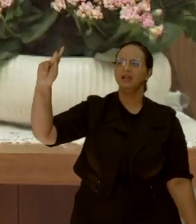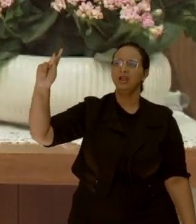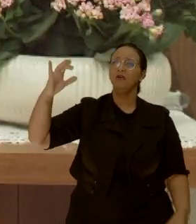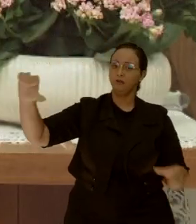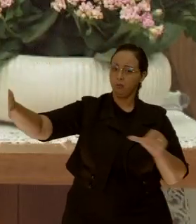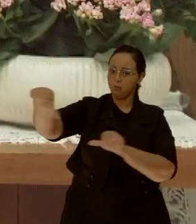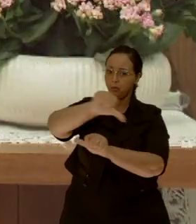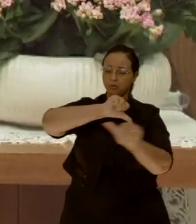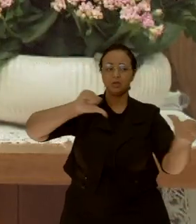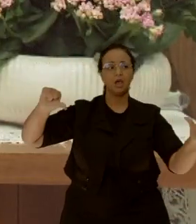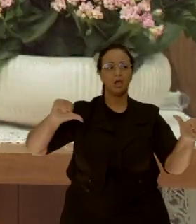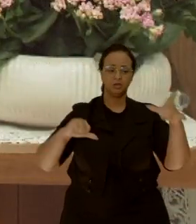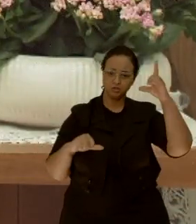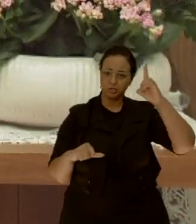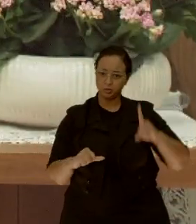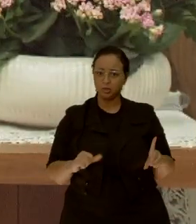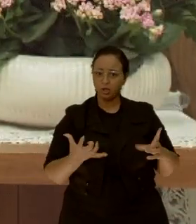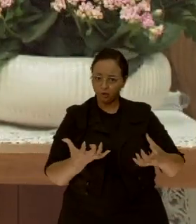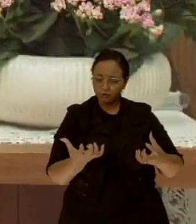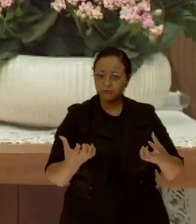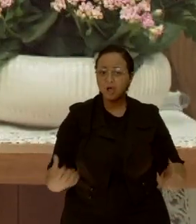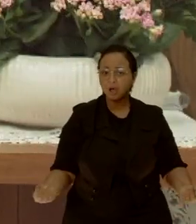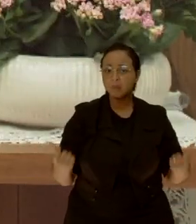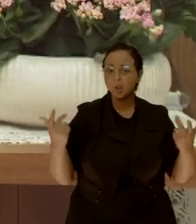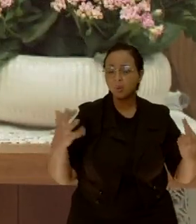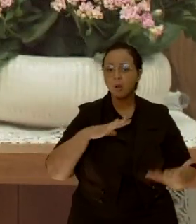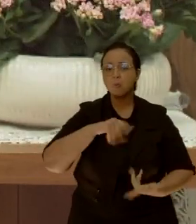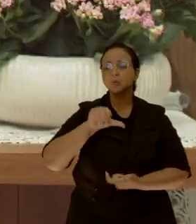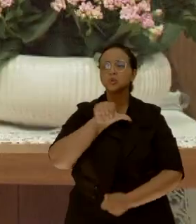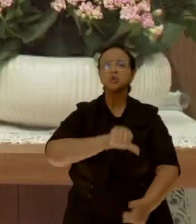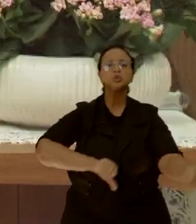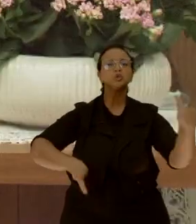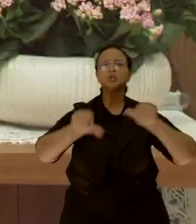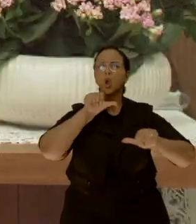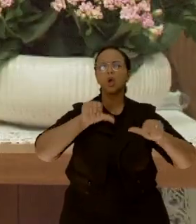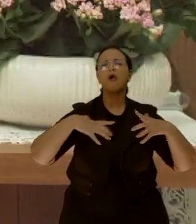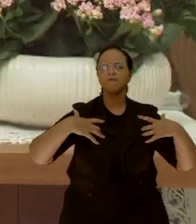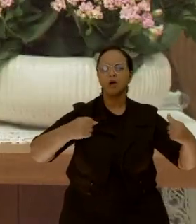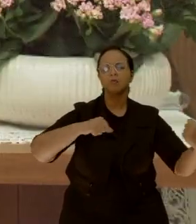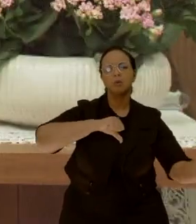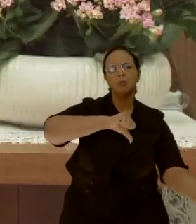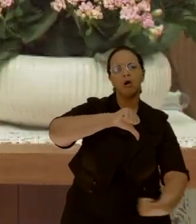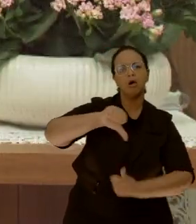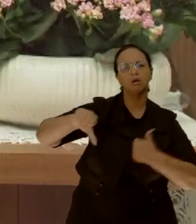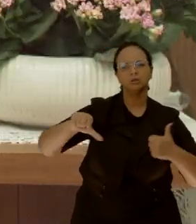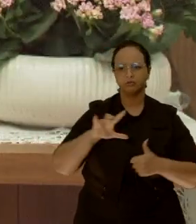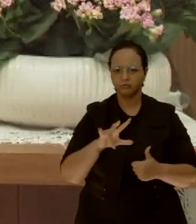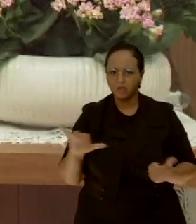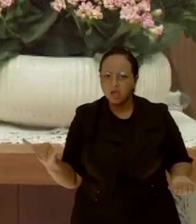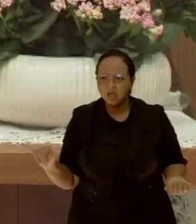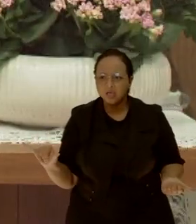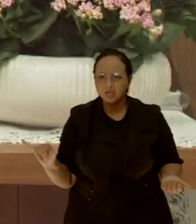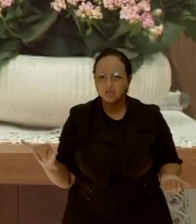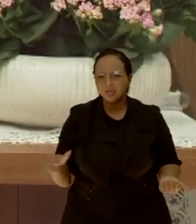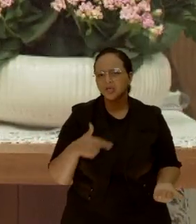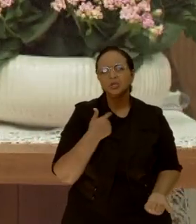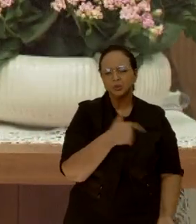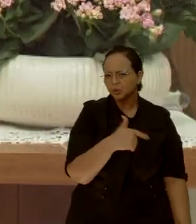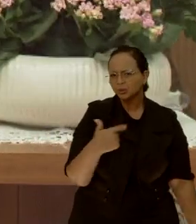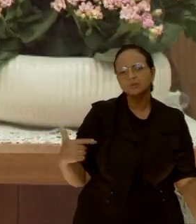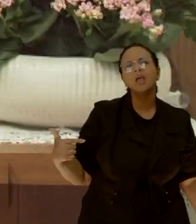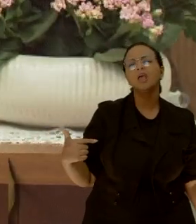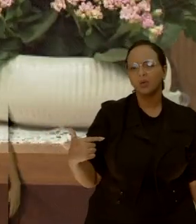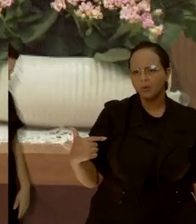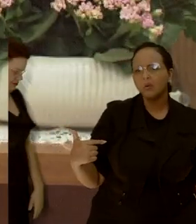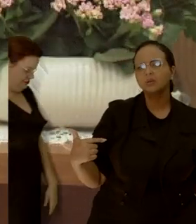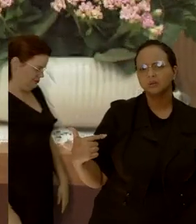diretoria. Vamos fazer o que o mundo faz, troca. Aí muda tudo. Meus irmãos, não existe isso. O